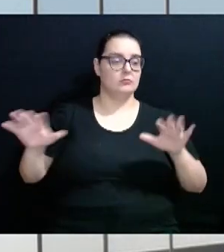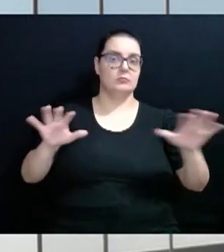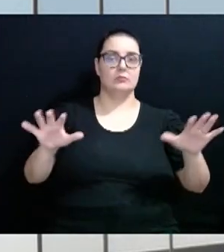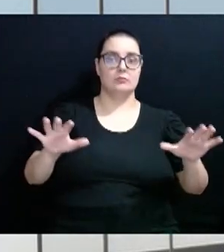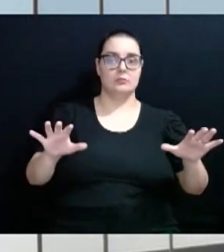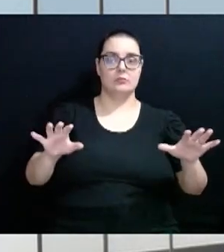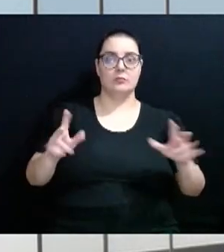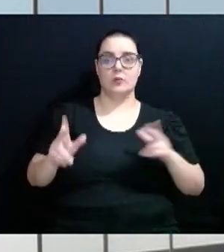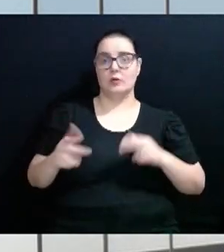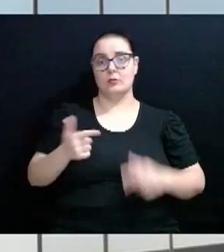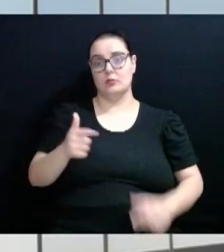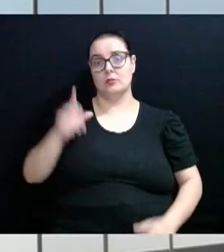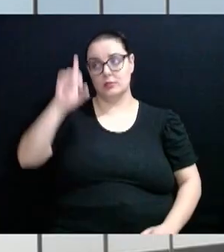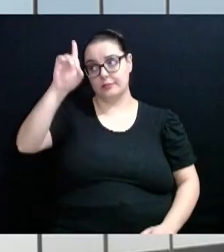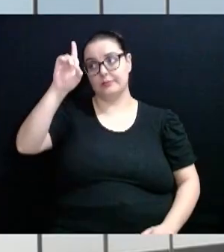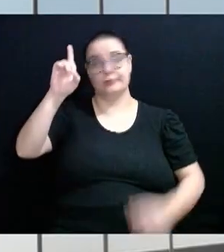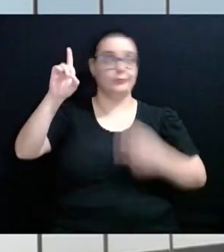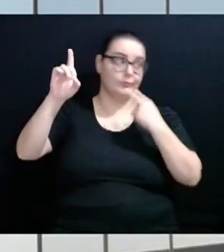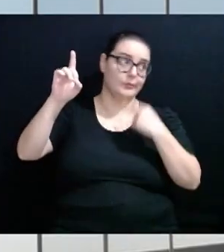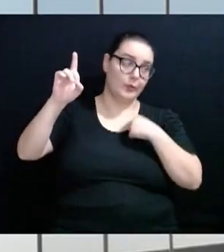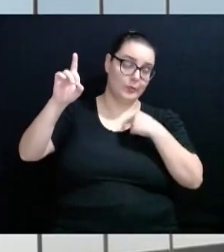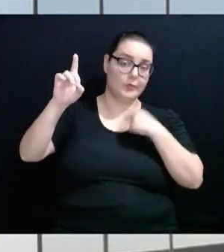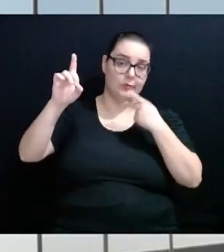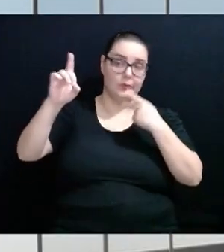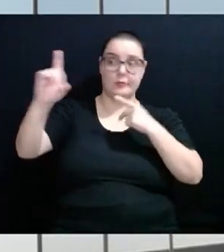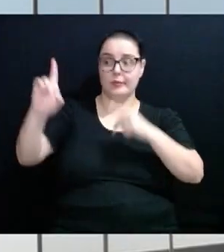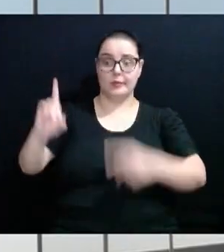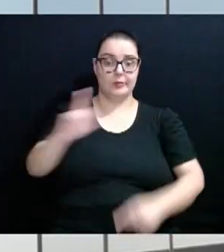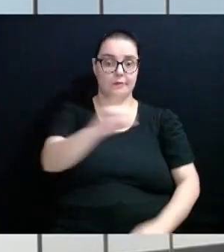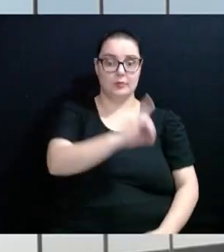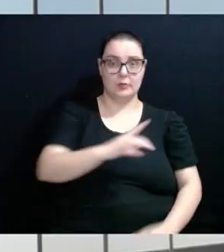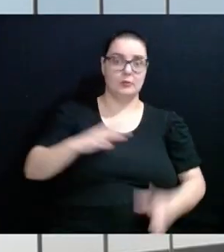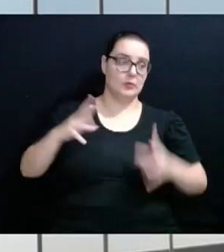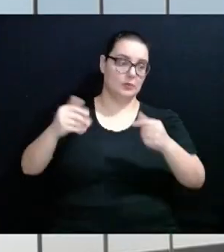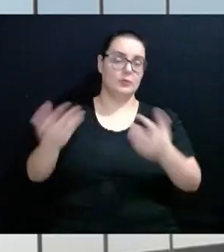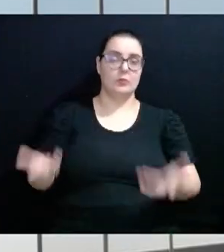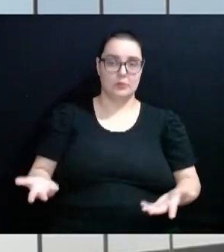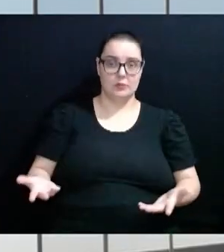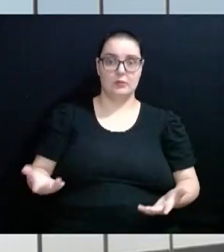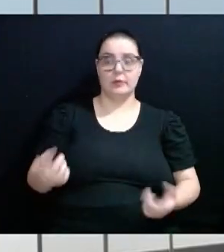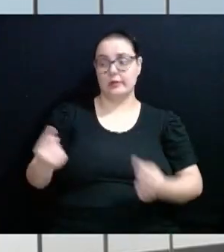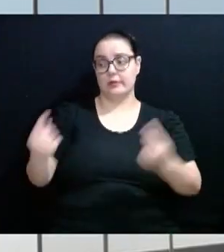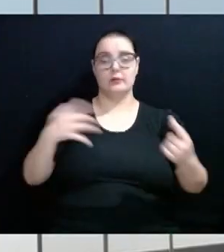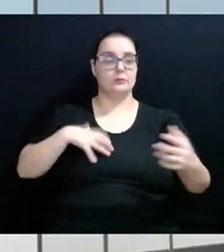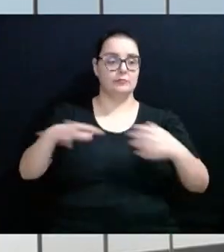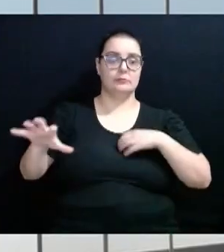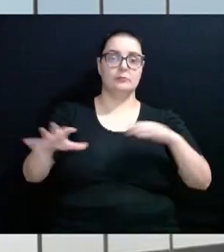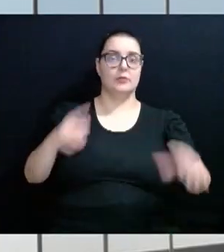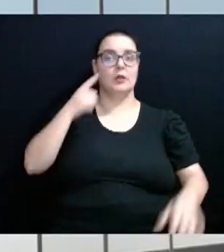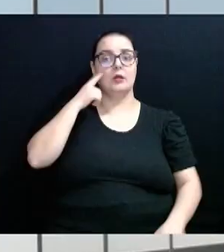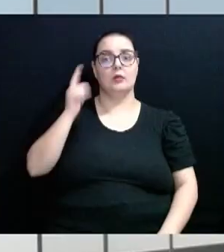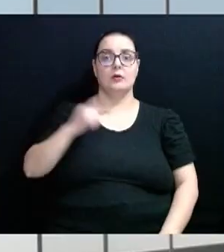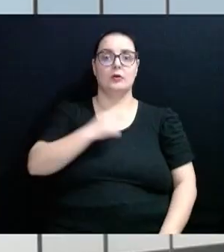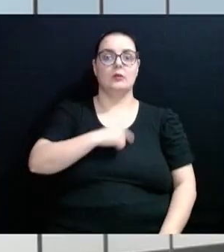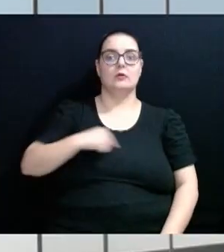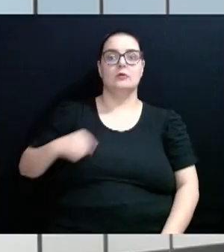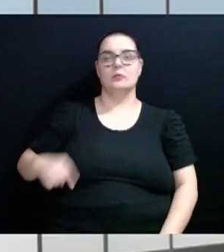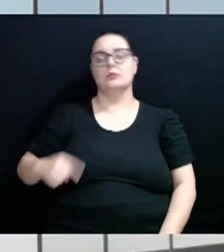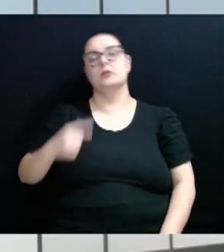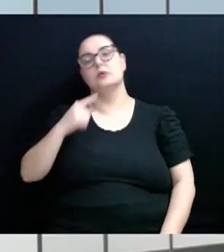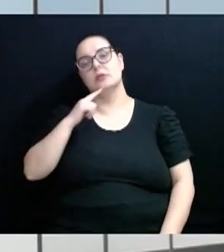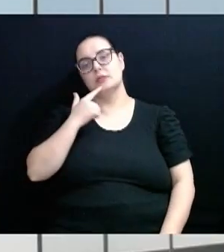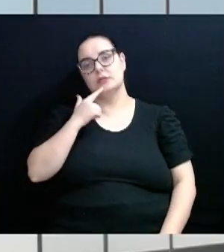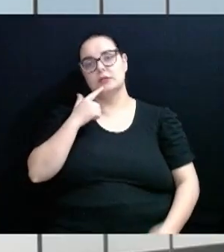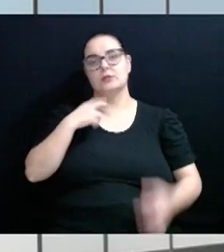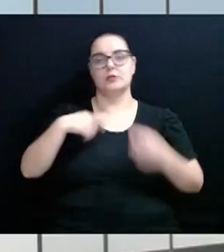nem falar Deus por todos, Exato. É cada um por si mesmo. Então, evidentemente que a China tem simpatia em relação